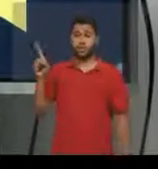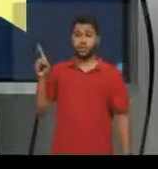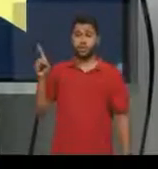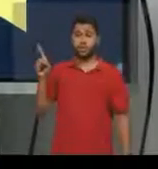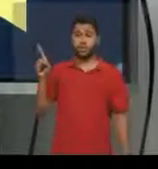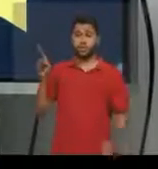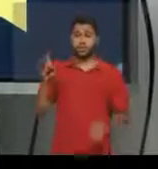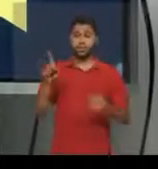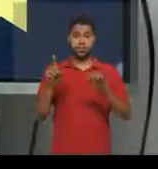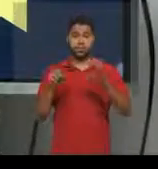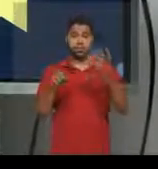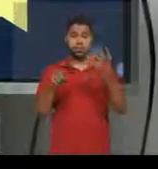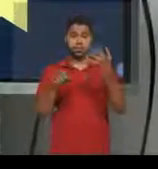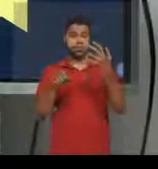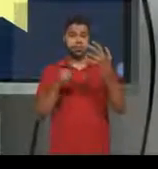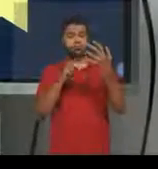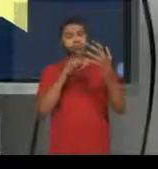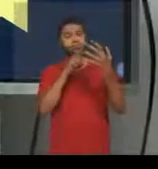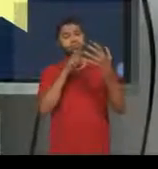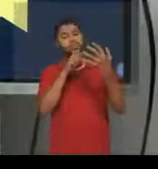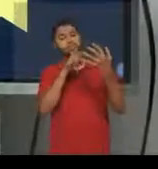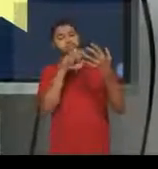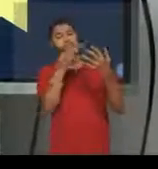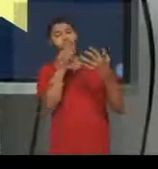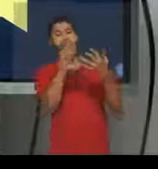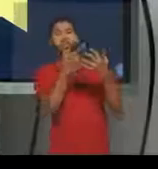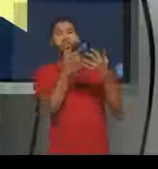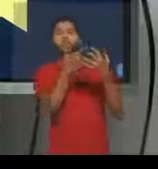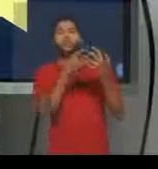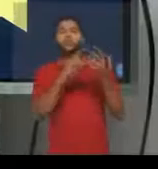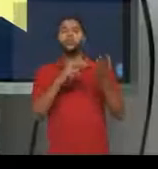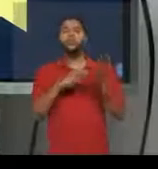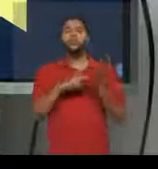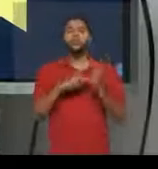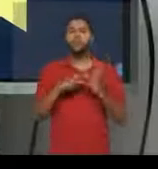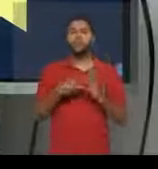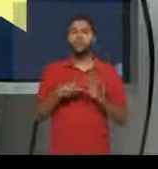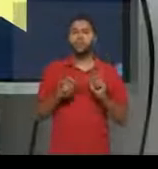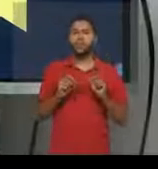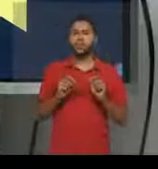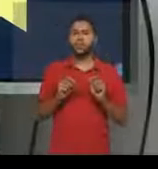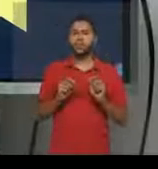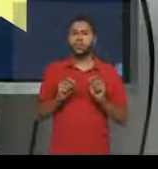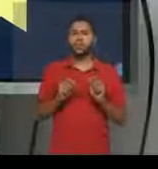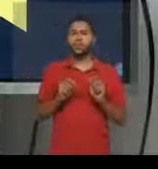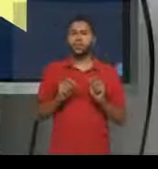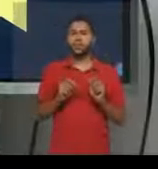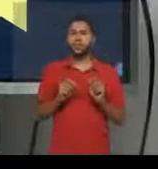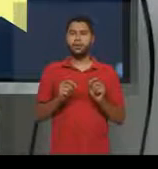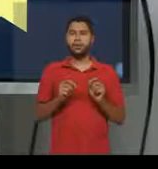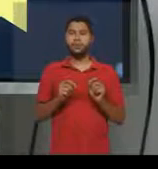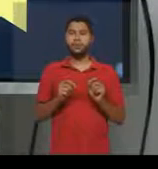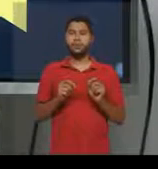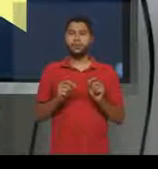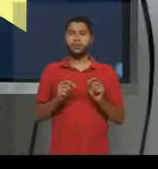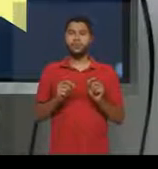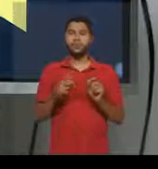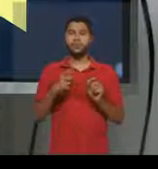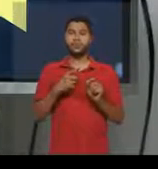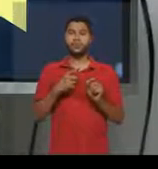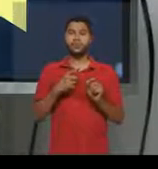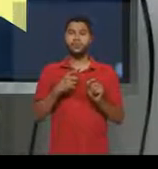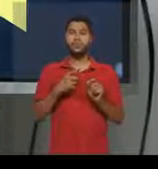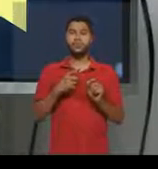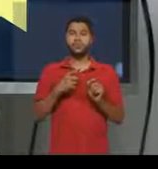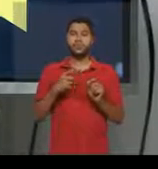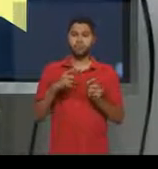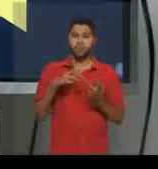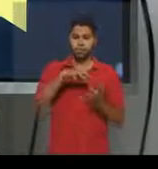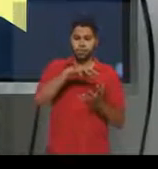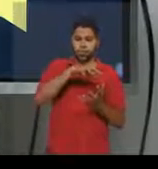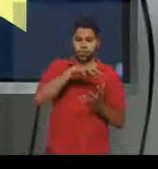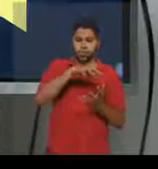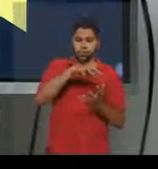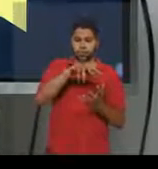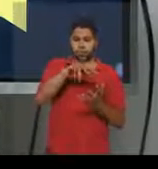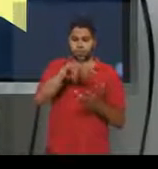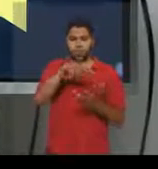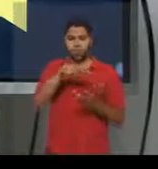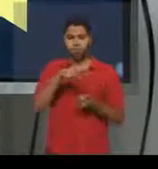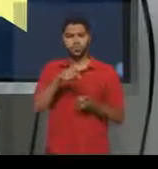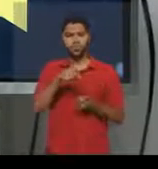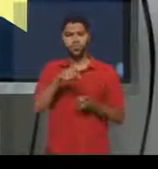outro lado, ela quer dizer o seguinte: aqui está o nosso mundo, o lugar onde